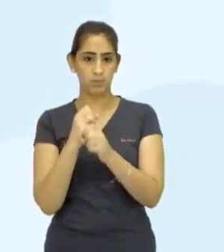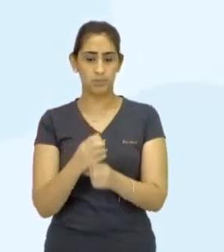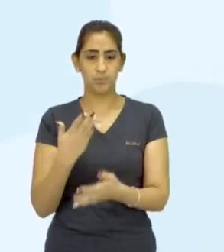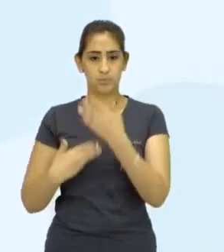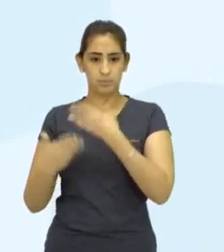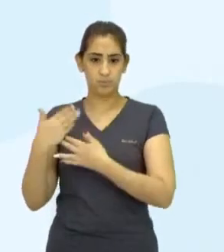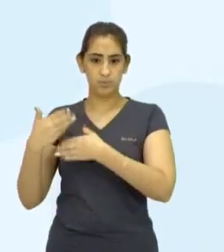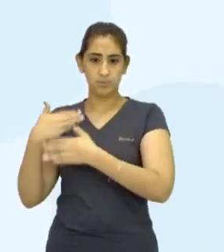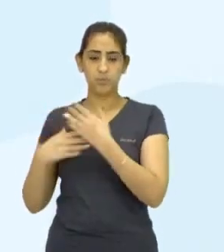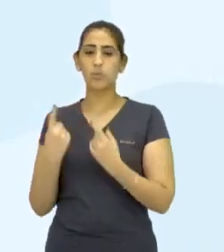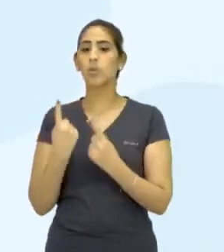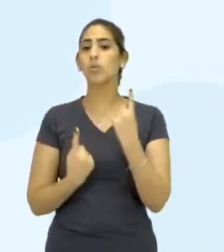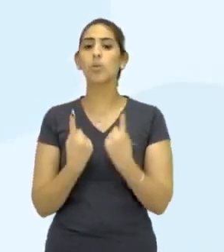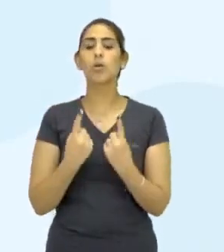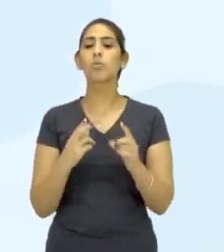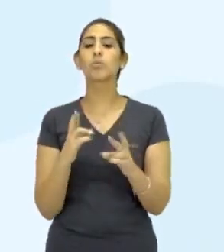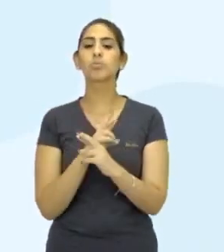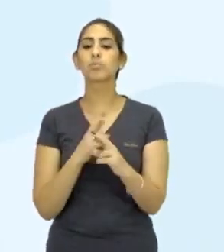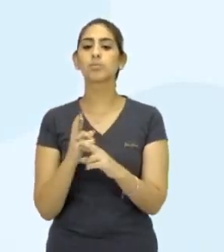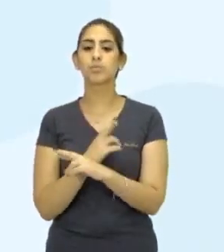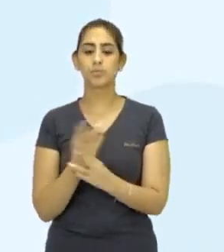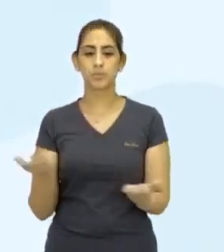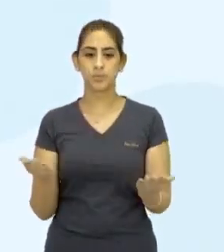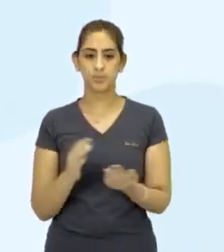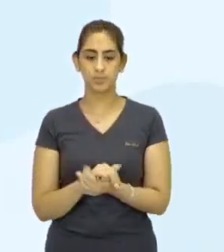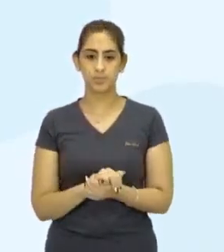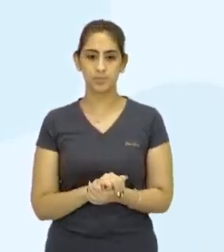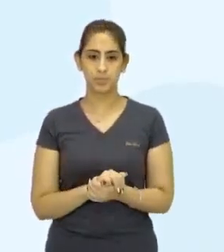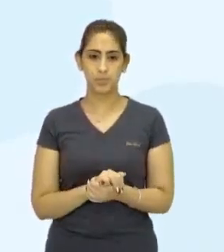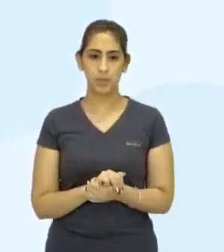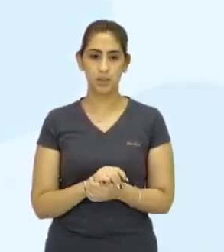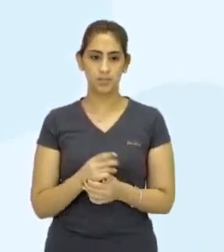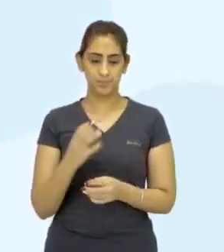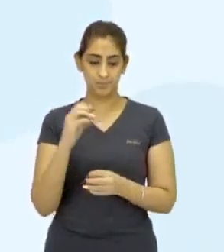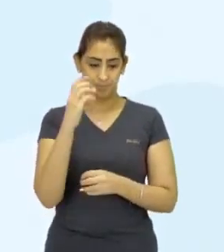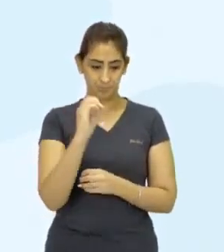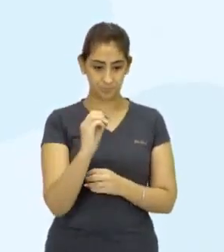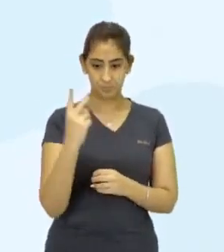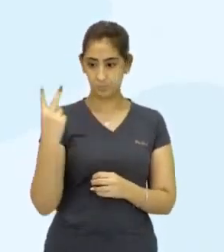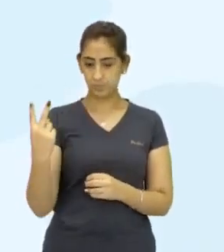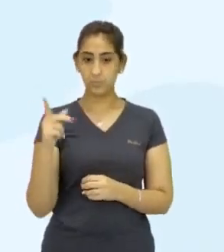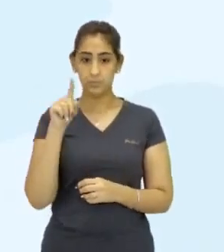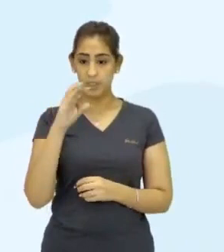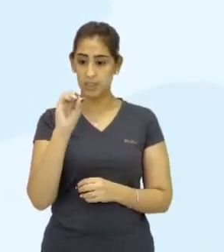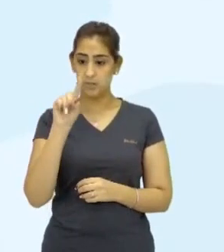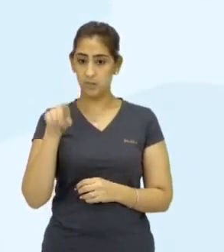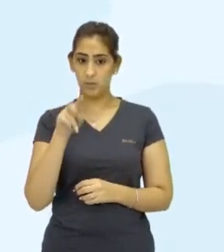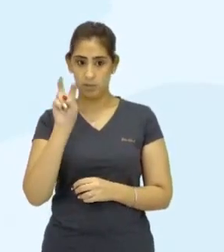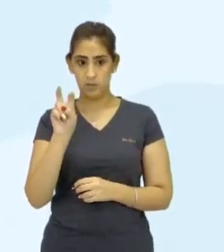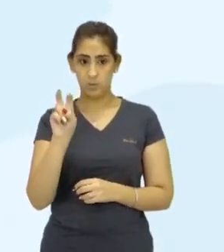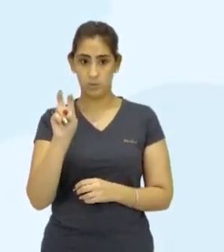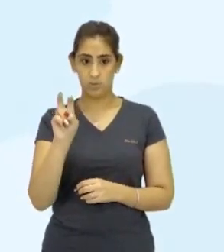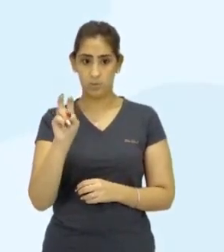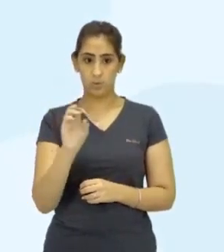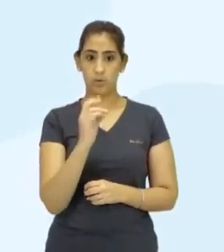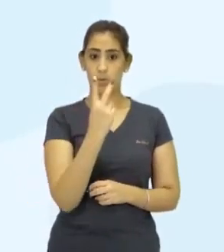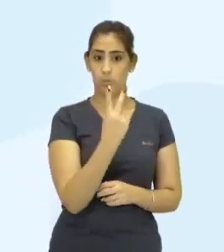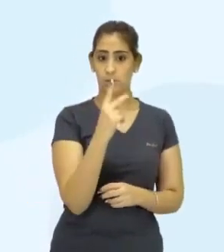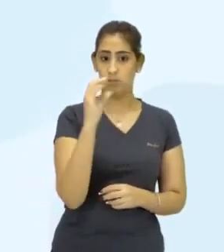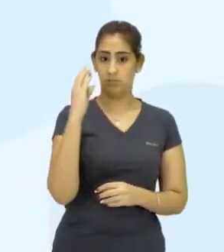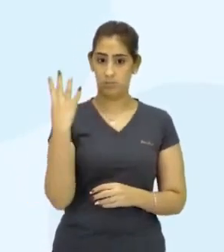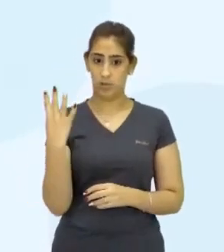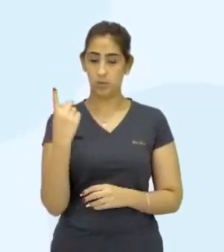Que relação é essa? Então, intervalo de 0 a 2, a taxa era meio. Intervalo de 2 a 4, a taxa era